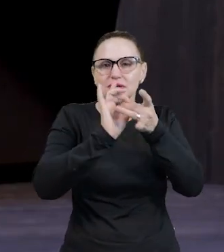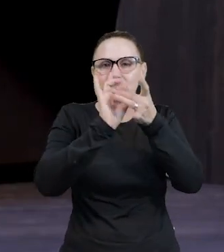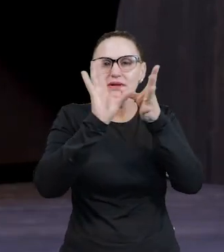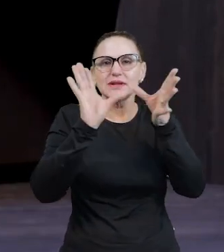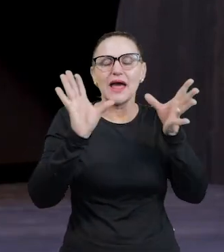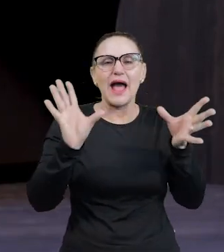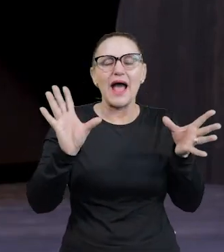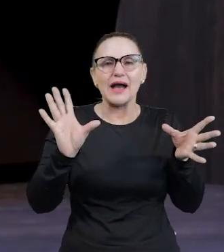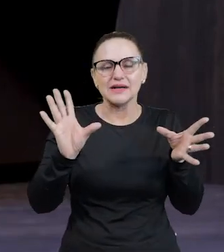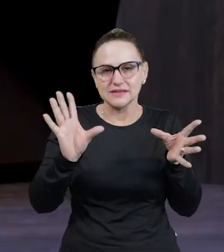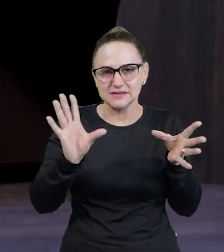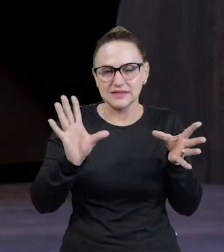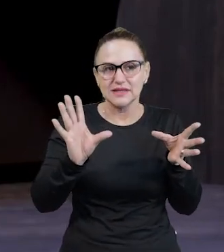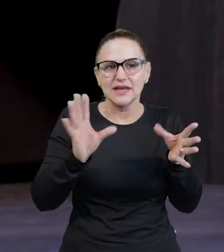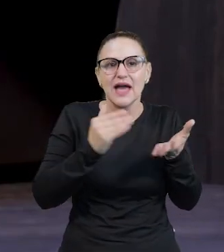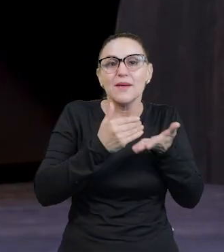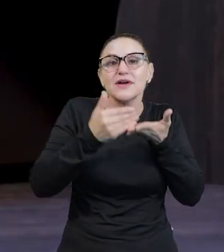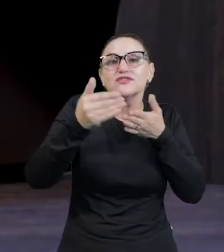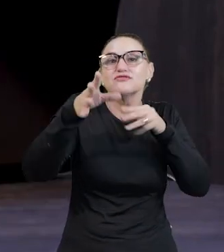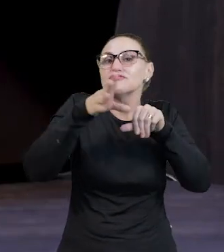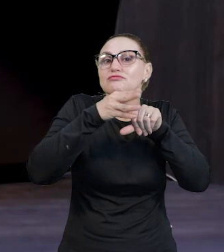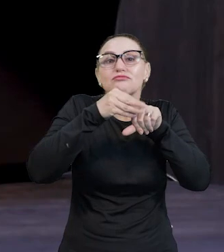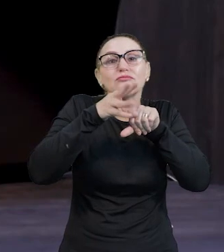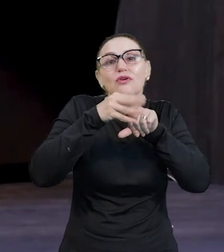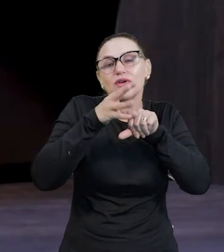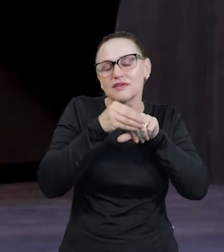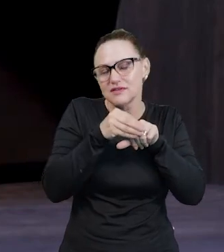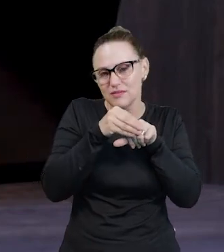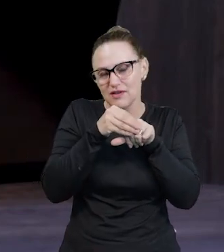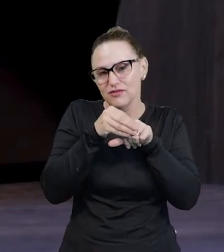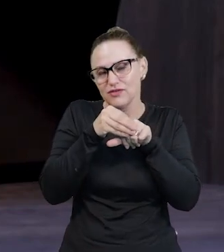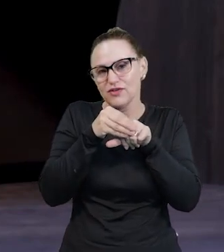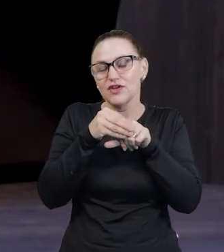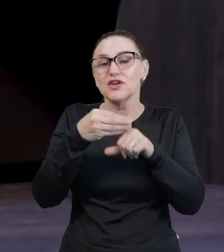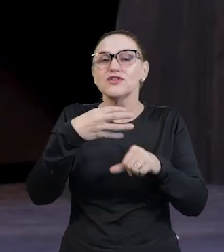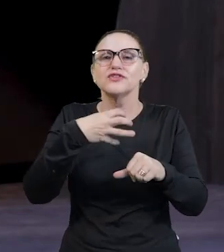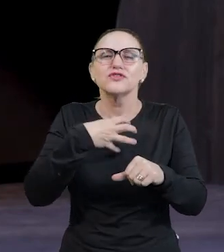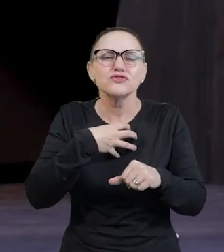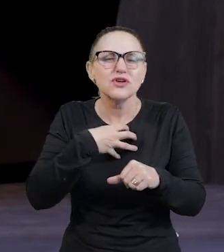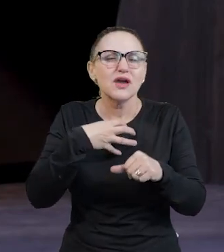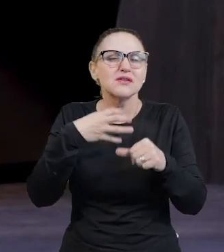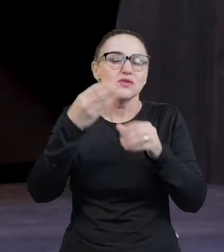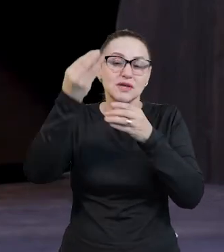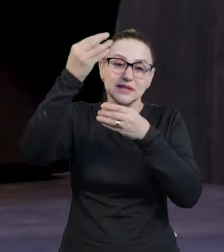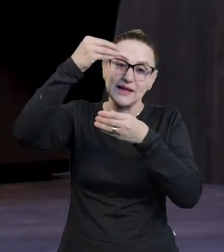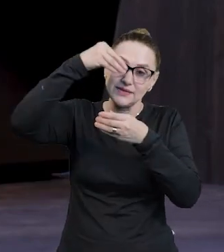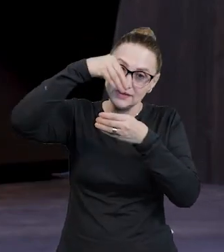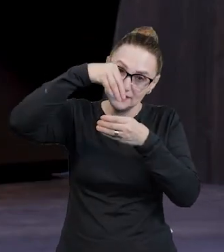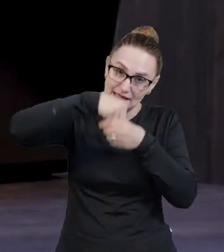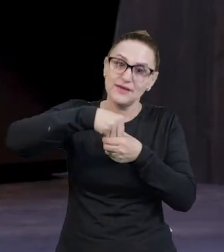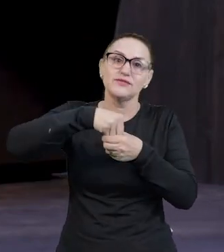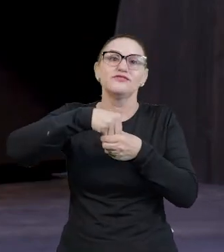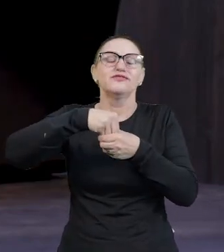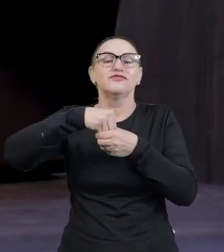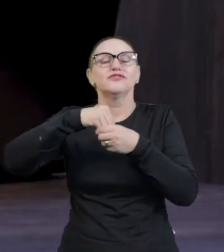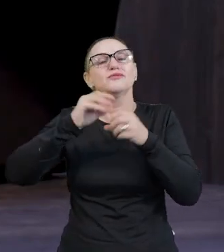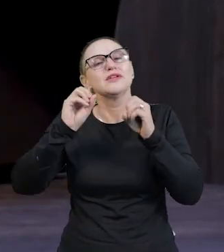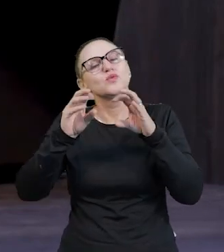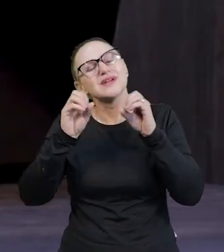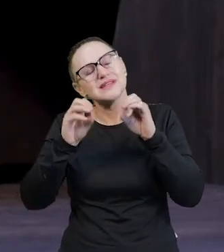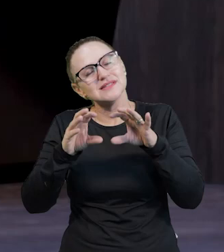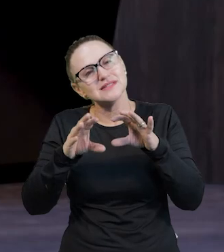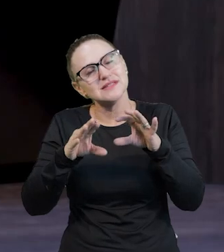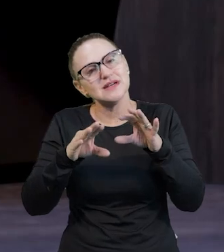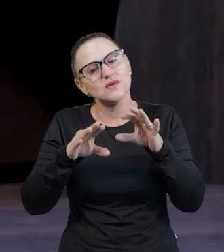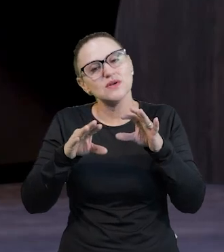e do nosso conhecimento de uma forma que vá ser, mesmo dentro de uma educação que está sendo